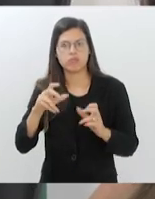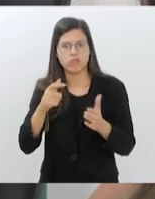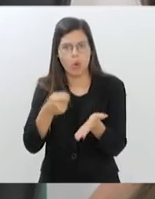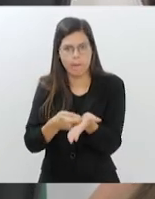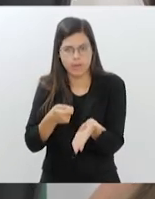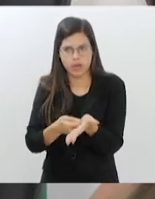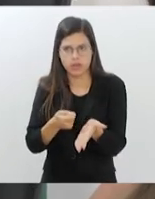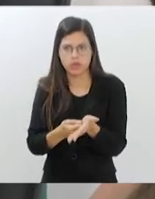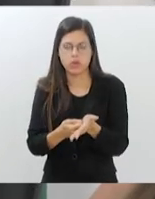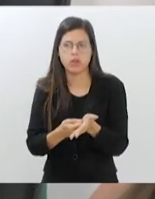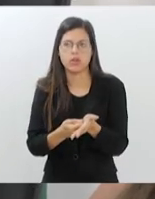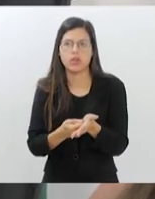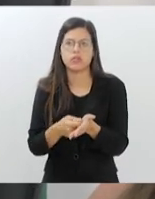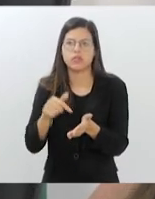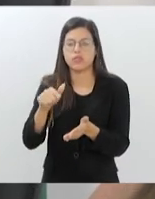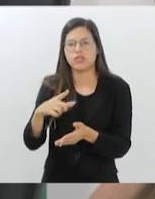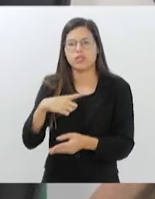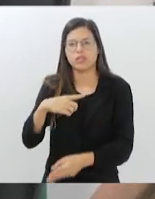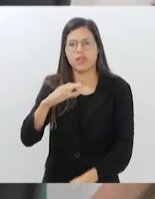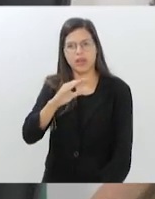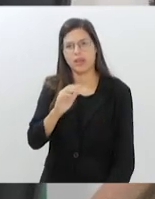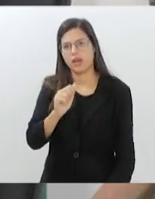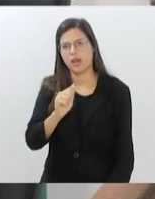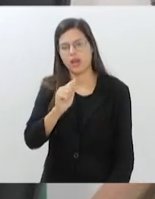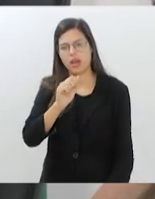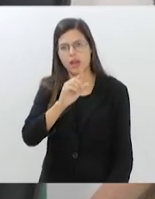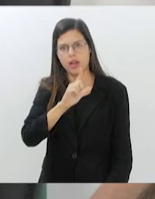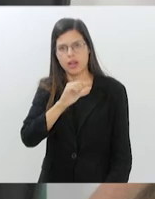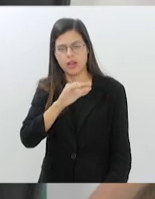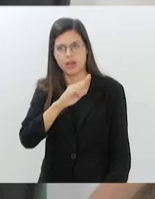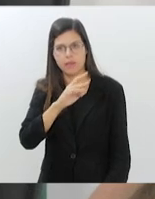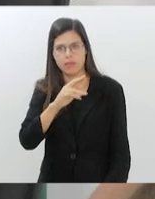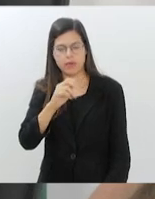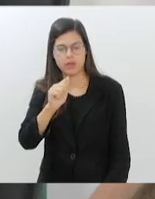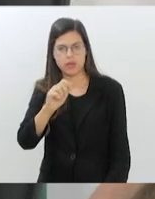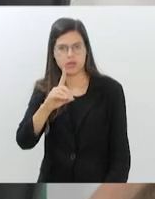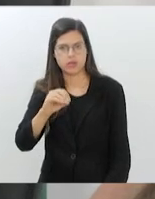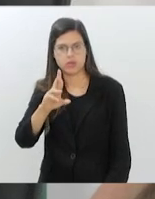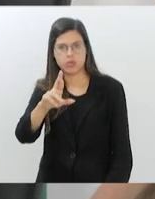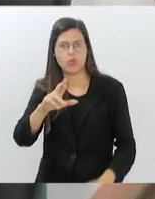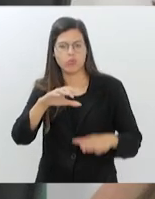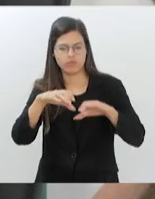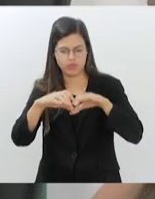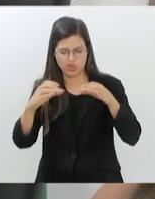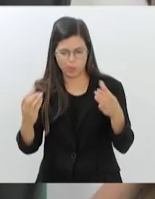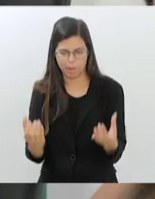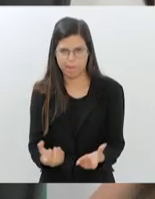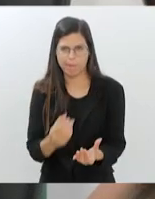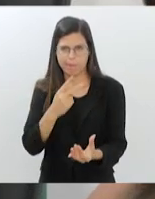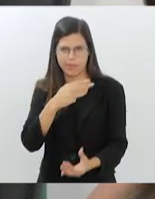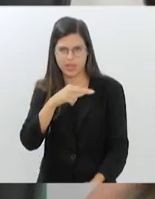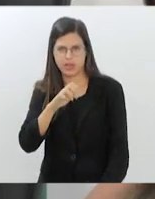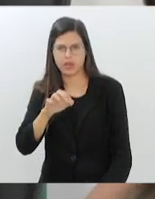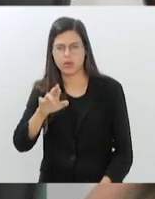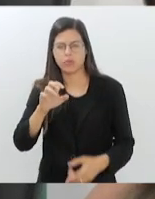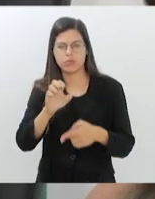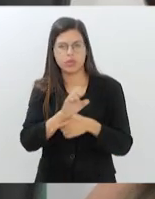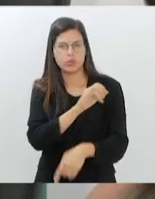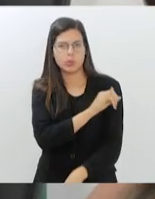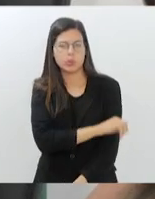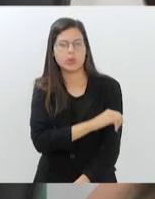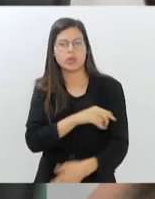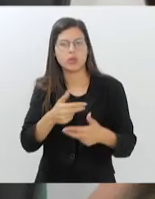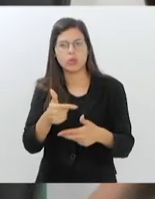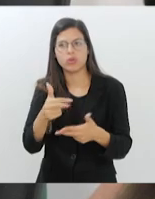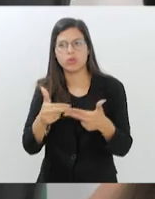e regulagem de calibrador de pneus no estado do Rio de Janeiro e da outras providências o parecer é favorável a